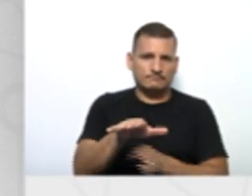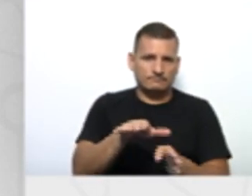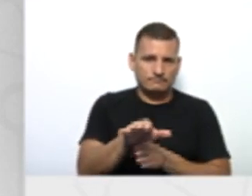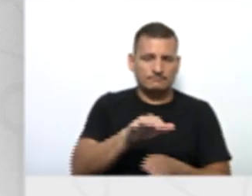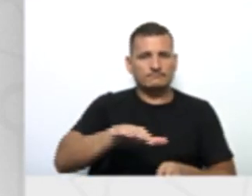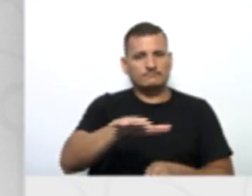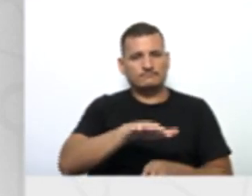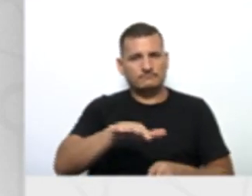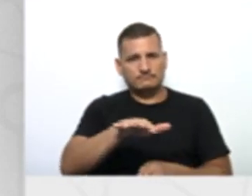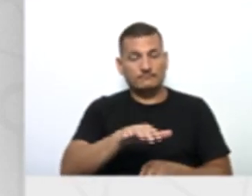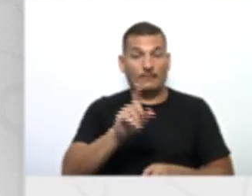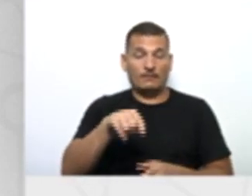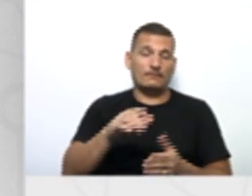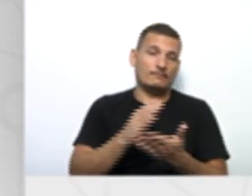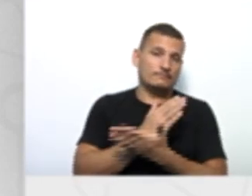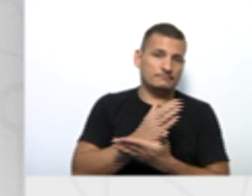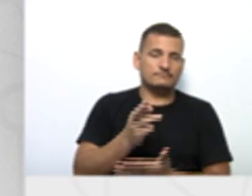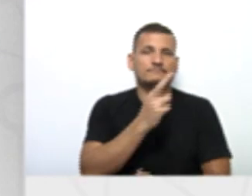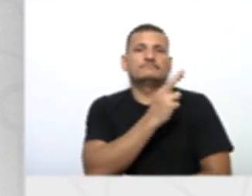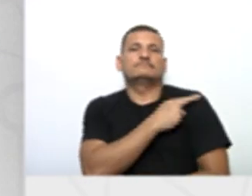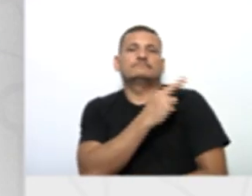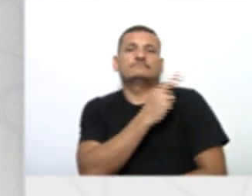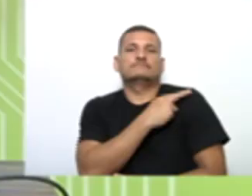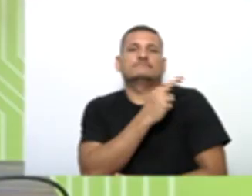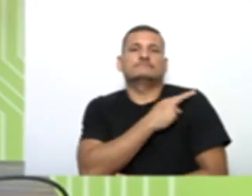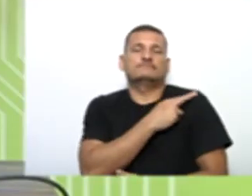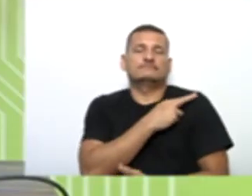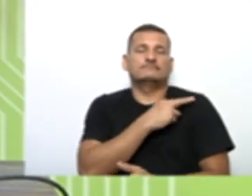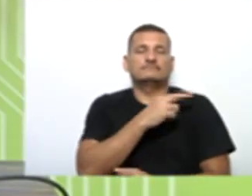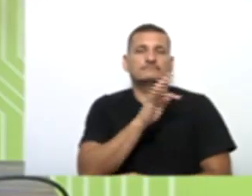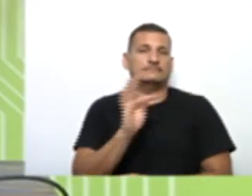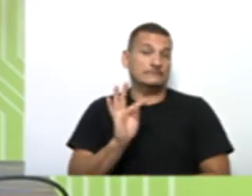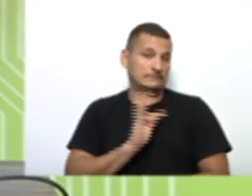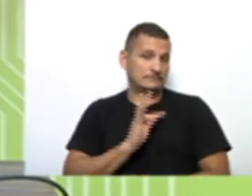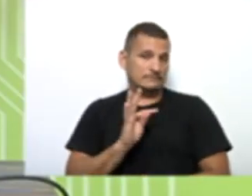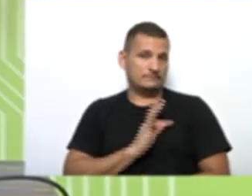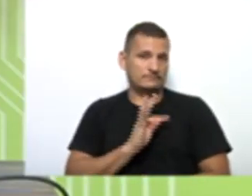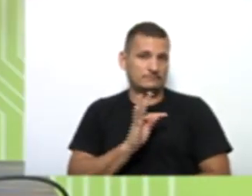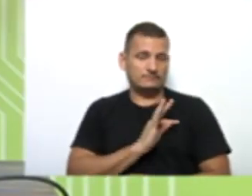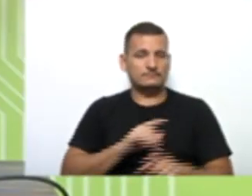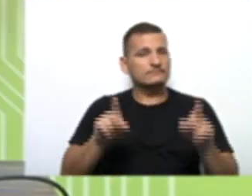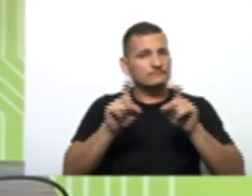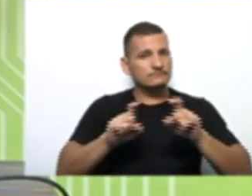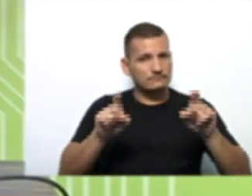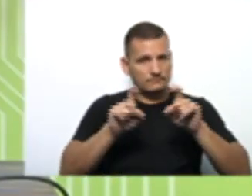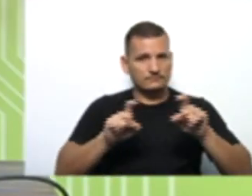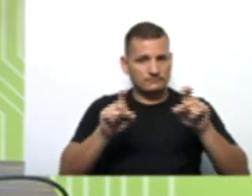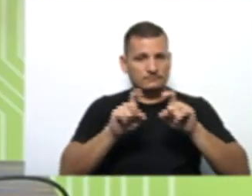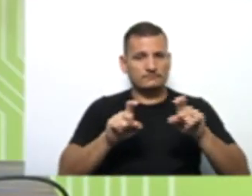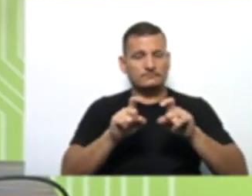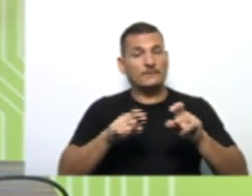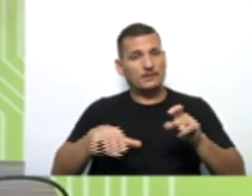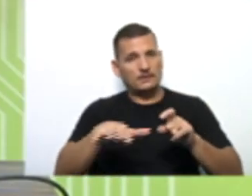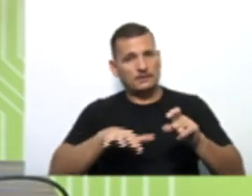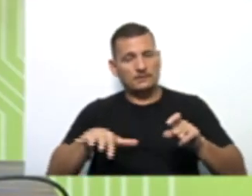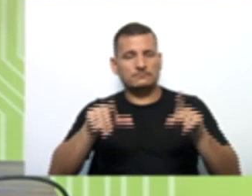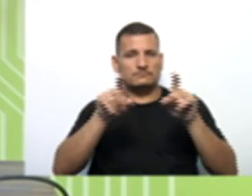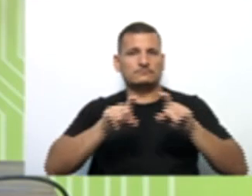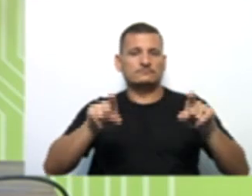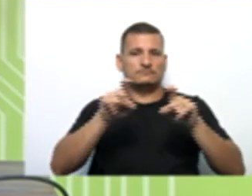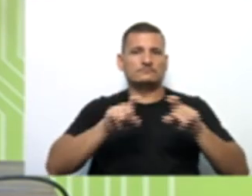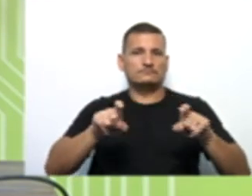área. Essas são algumas atribuições do técnico informática para a internet e da área relacionada à informática para